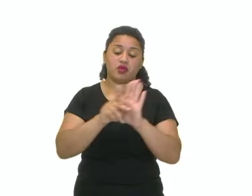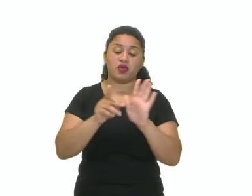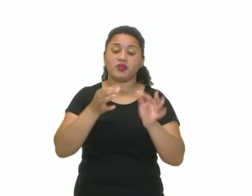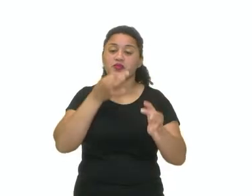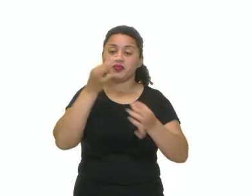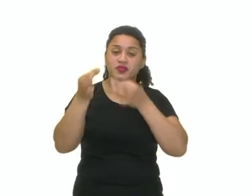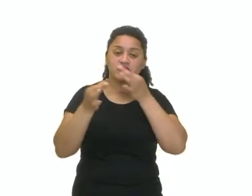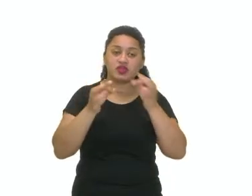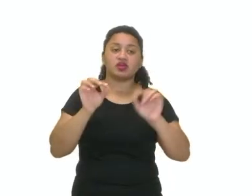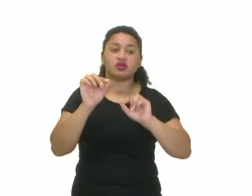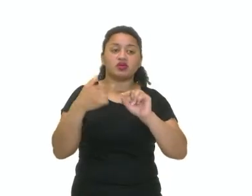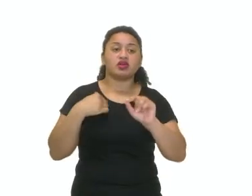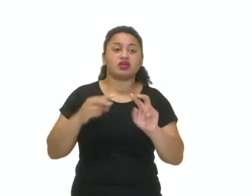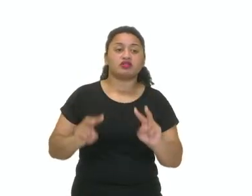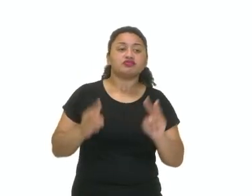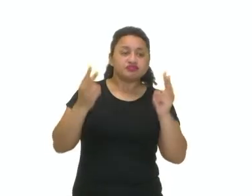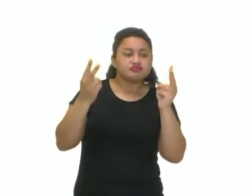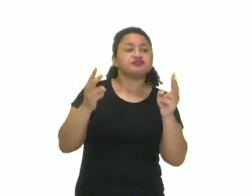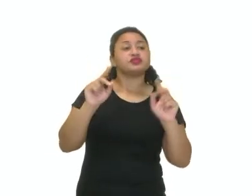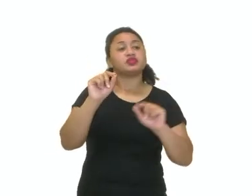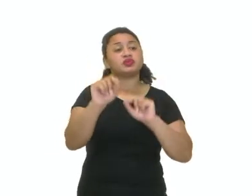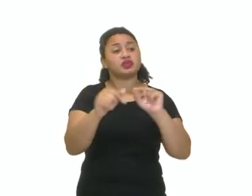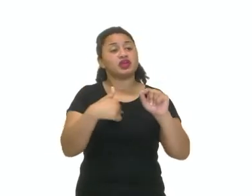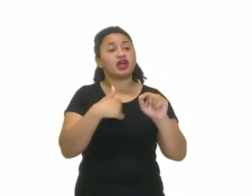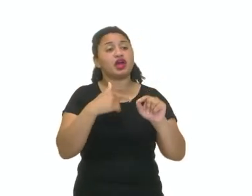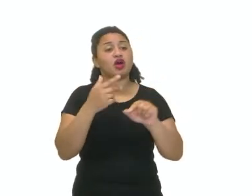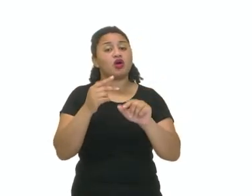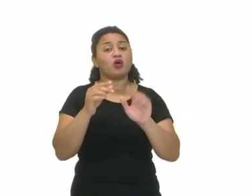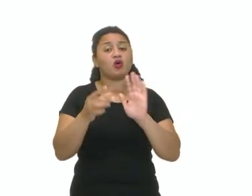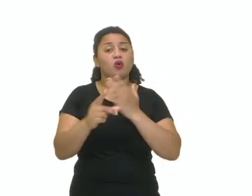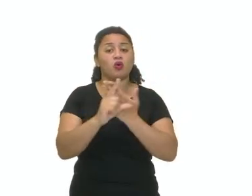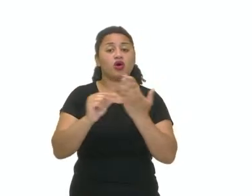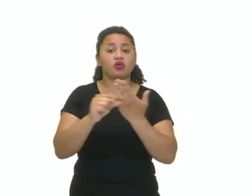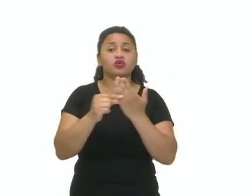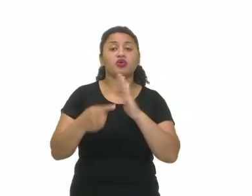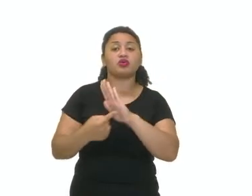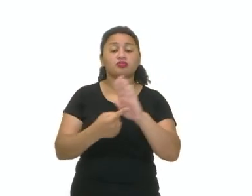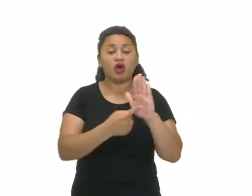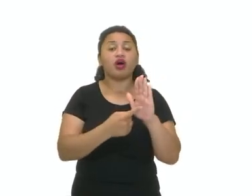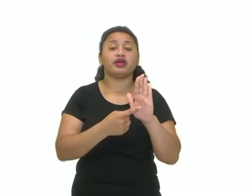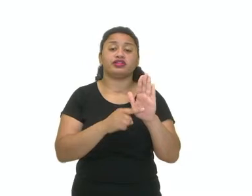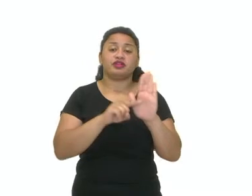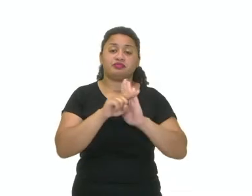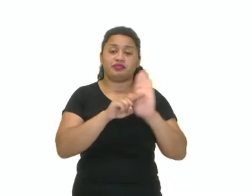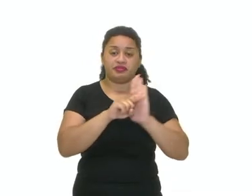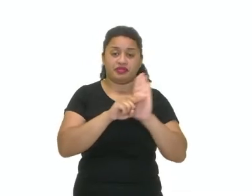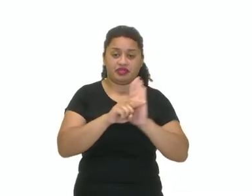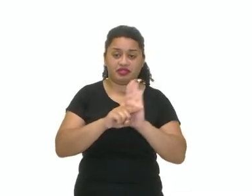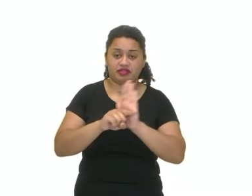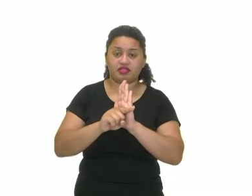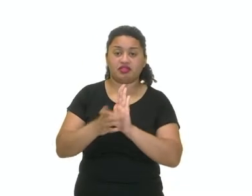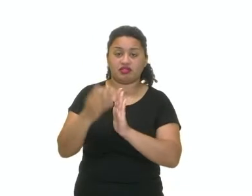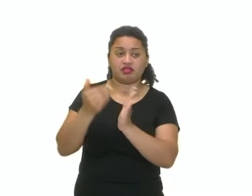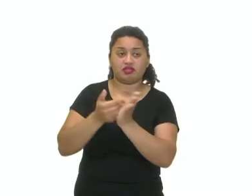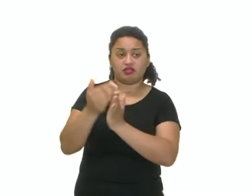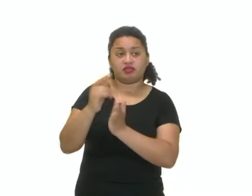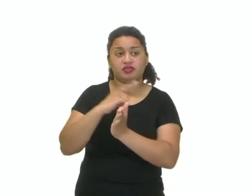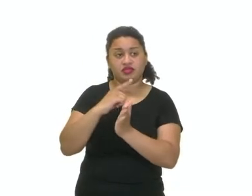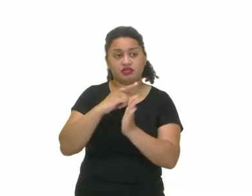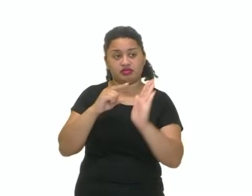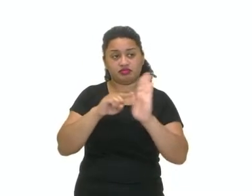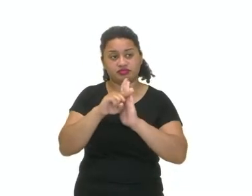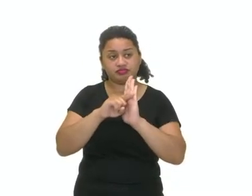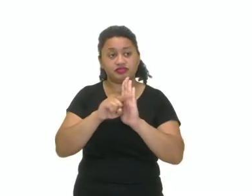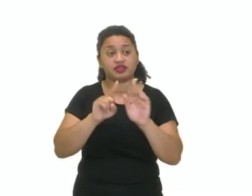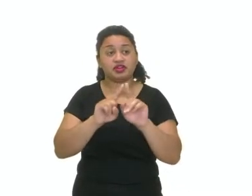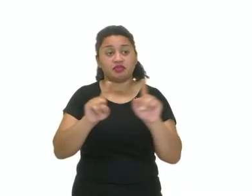a validade e legitimidade argumentativa está no fato de o autor apresentar dados de uma pesquisa. Lá no início da crônica ele fala desses dados.